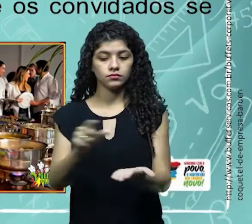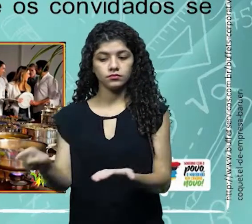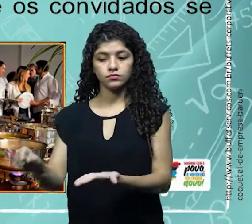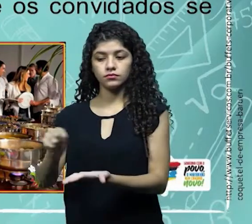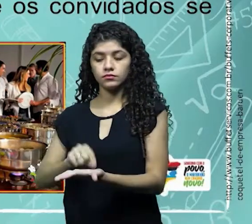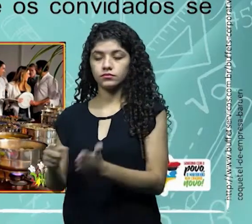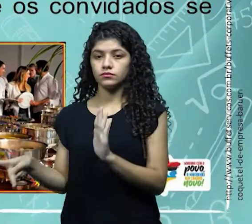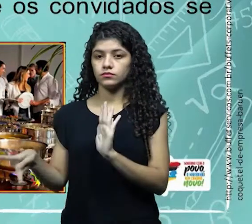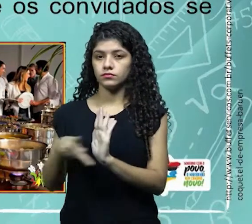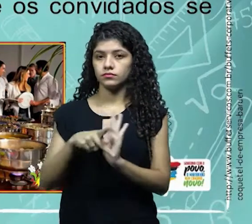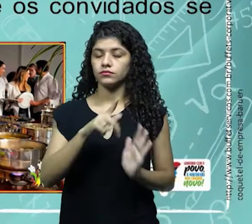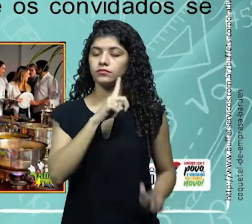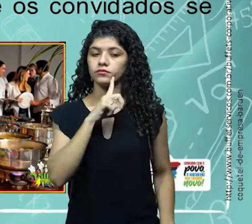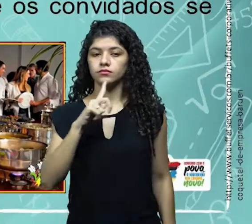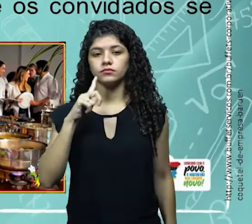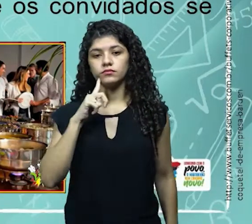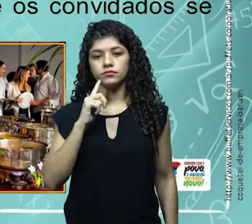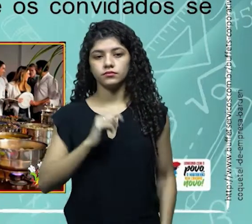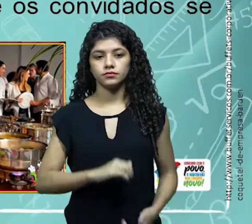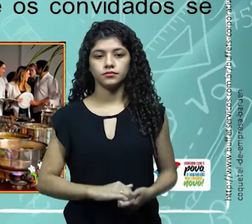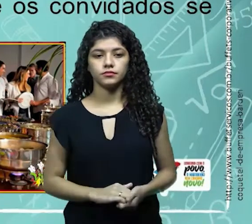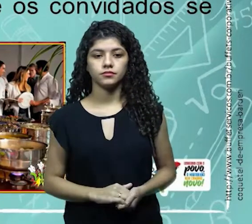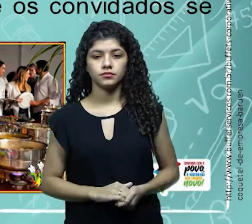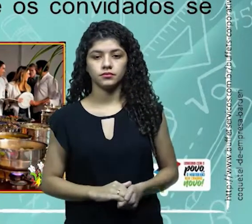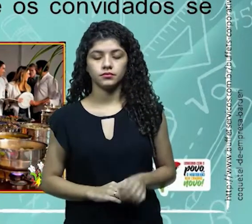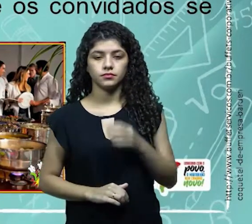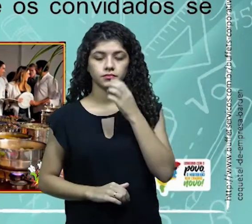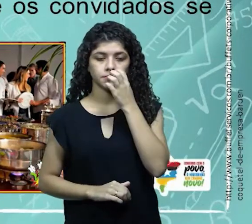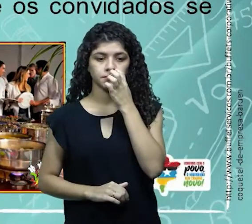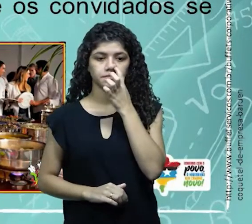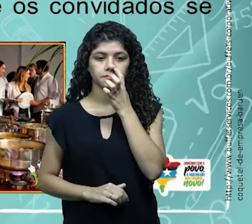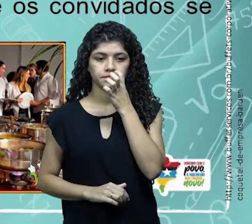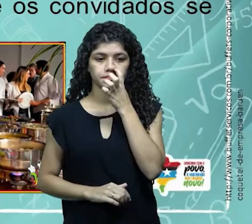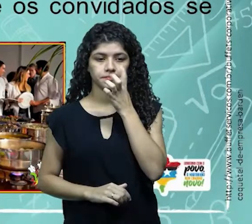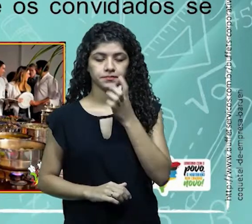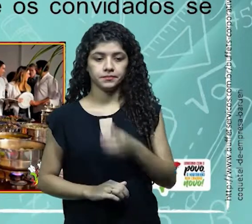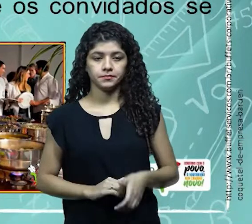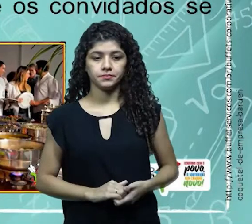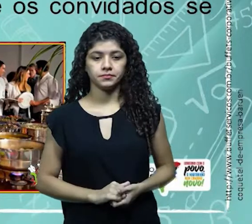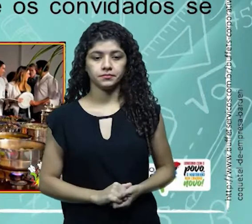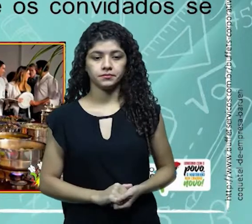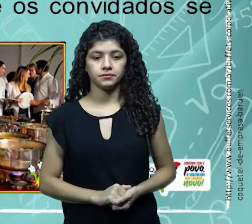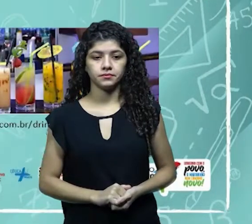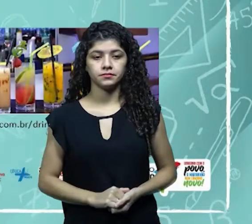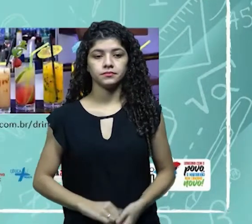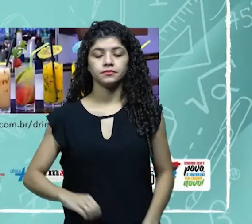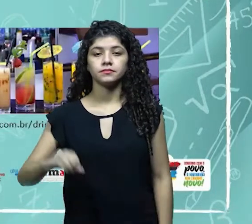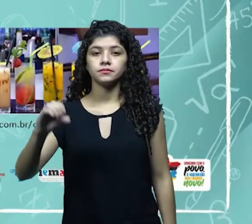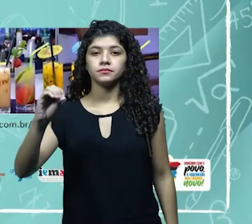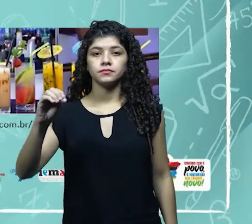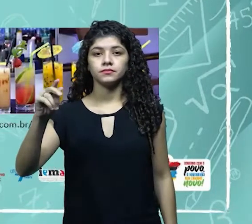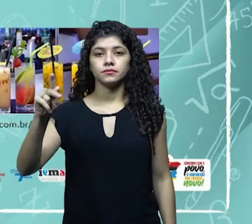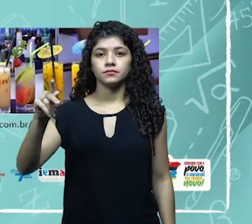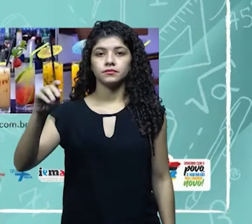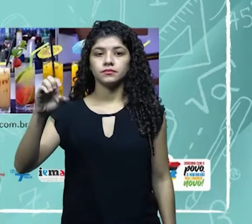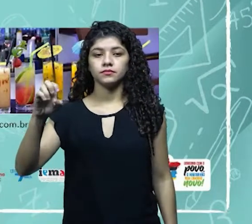Aí os convidados se sirvam servindo Então tudo isso é é o coquetel Oi e o